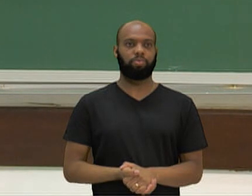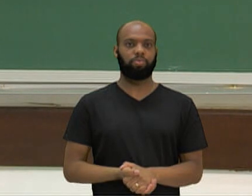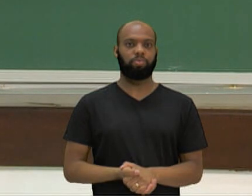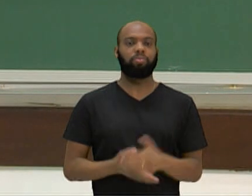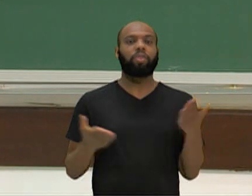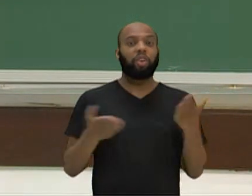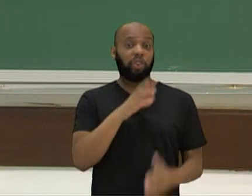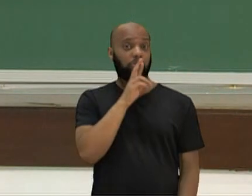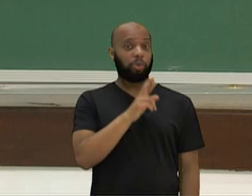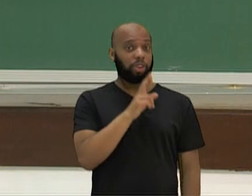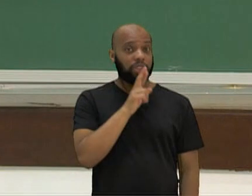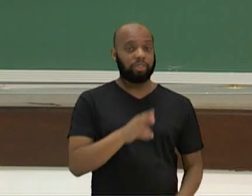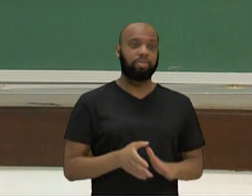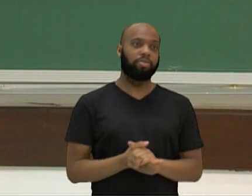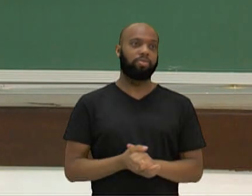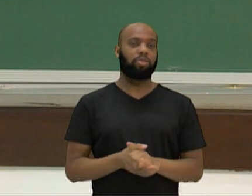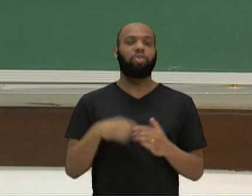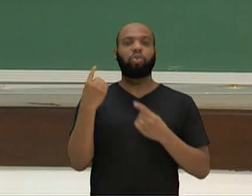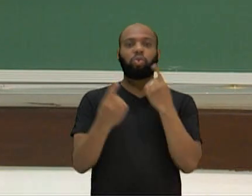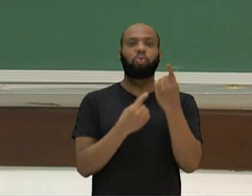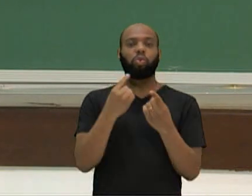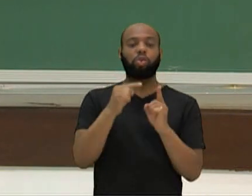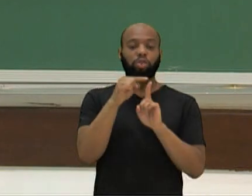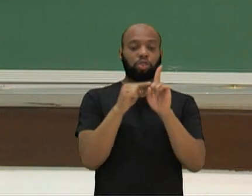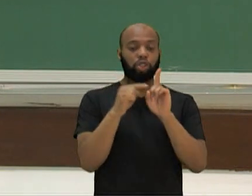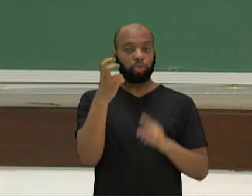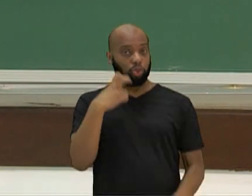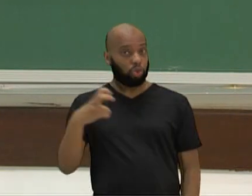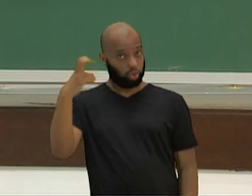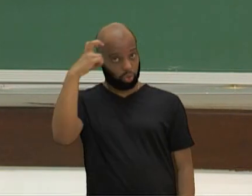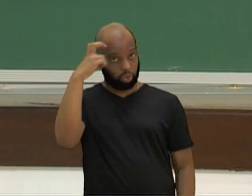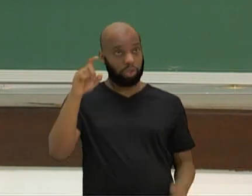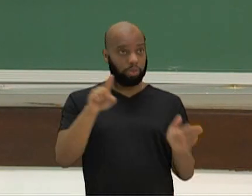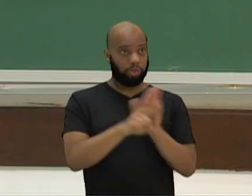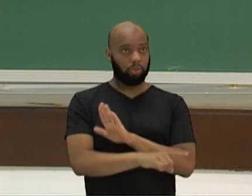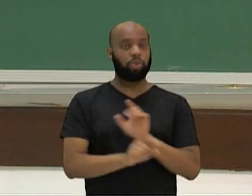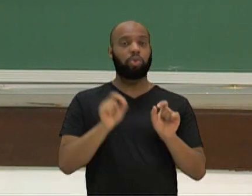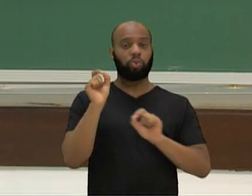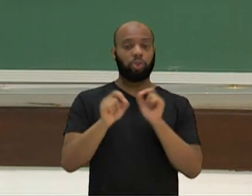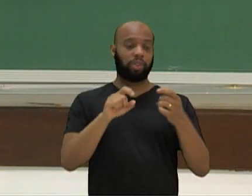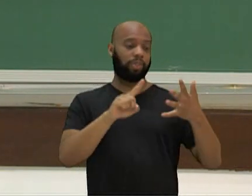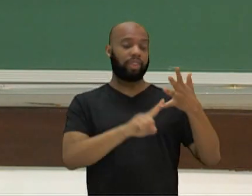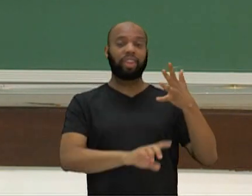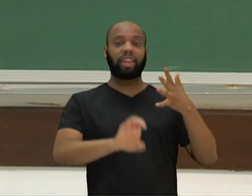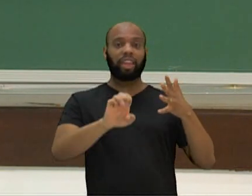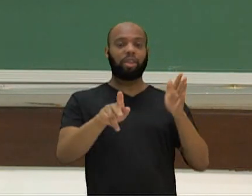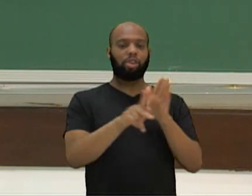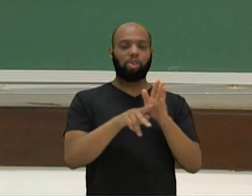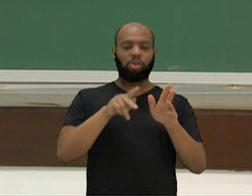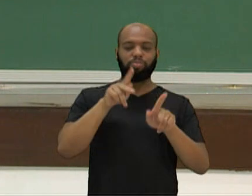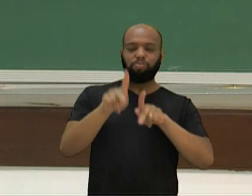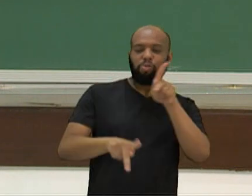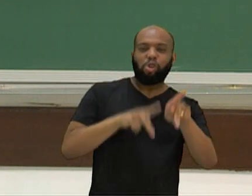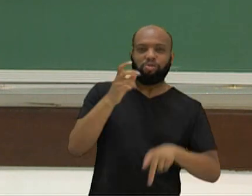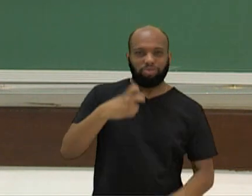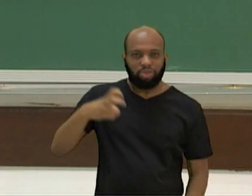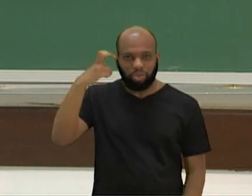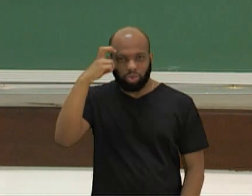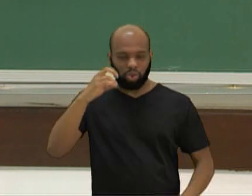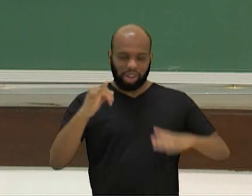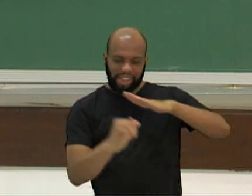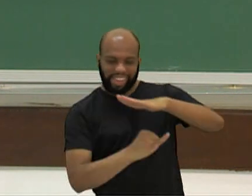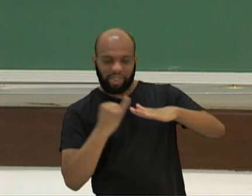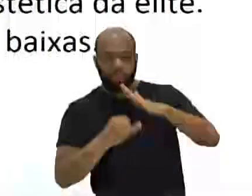Então vamos lá, qual que é o tipo de cultura na questão? Letra E, cultura de massa, produzida pela indústria cultural. Essa estava